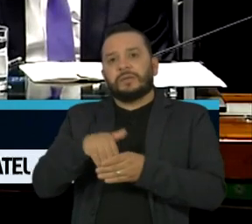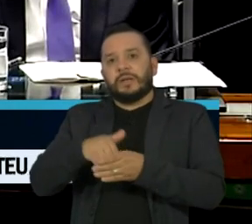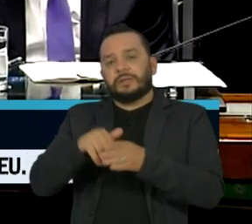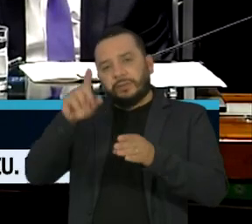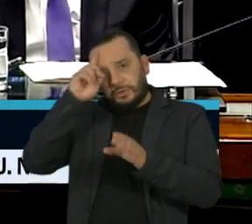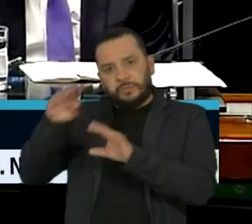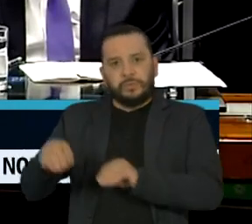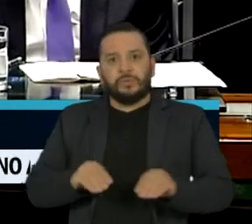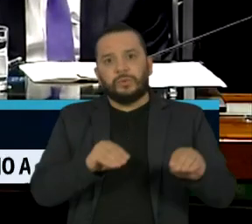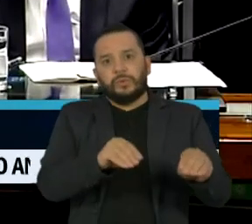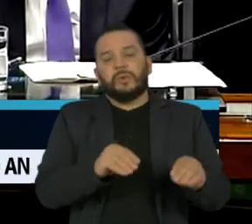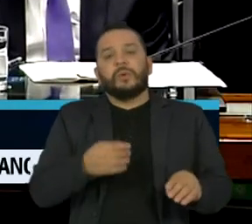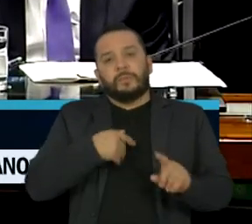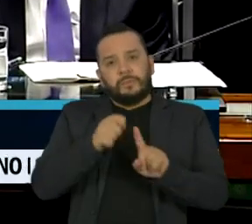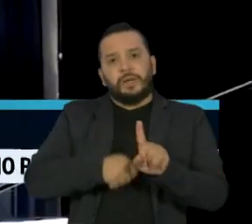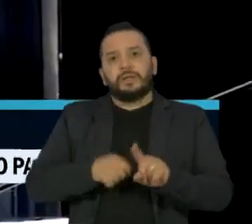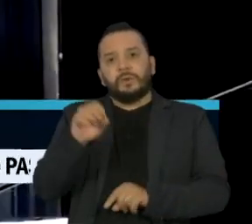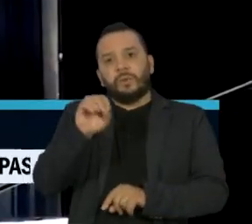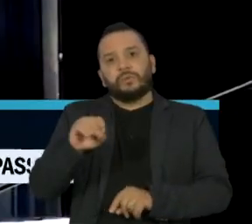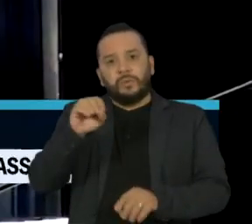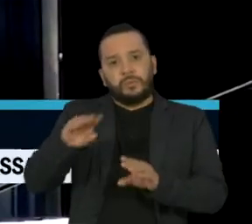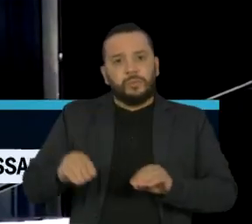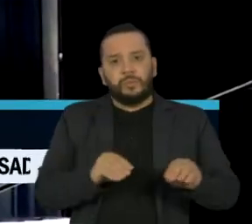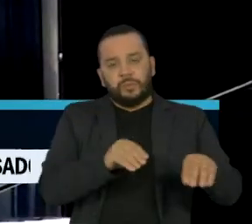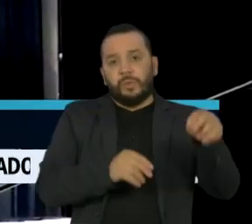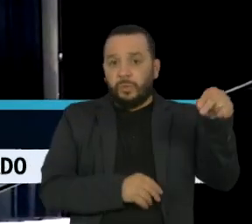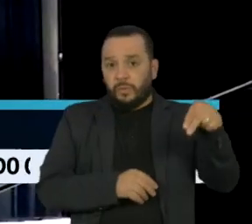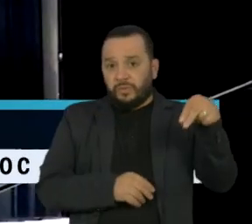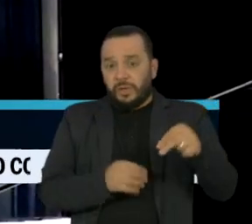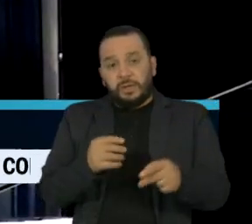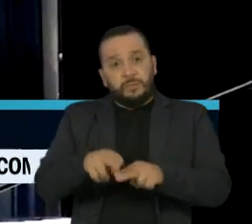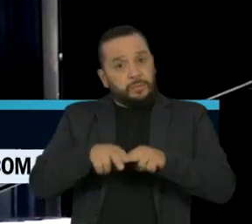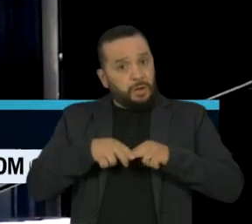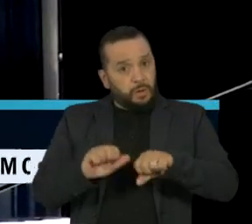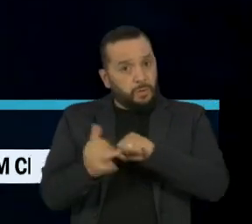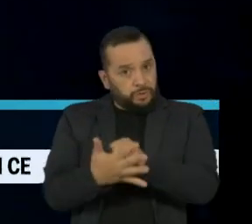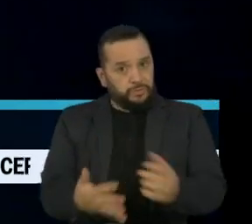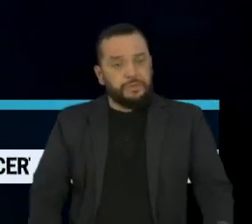Congresso de outubro para novembro, por causa da pandemia do novo coronavírus.